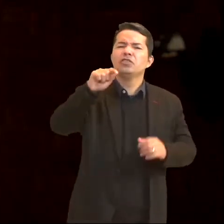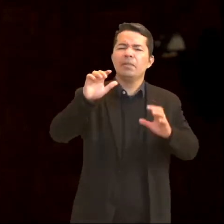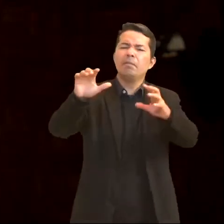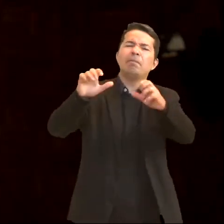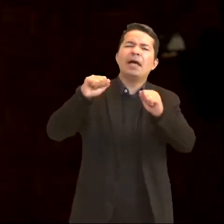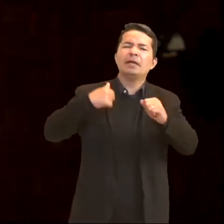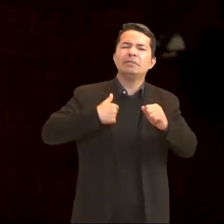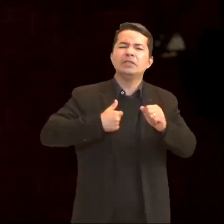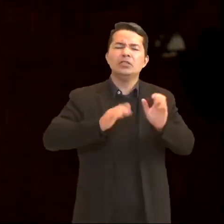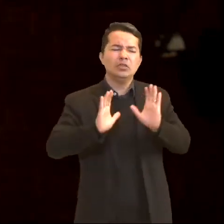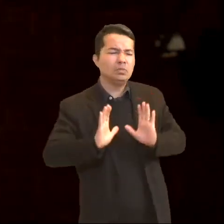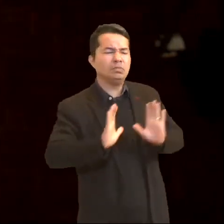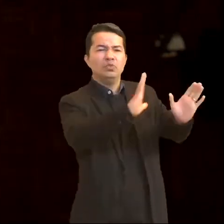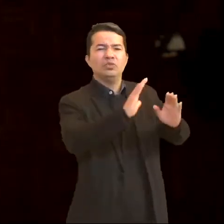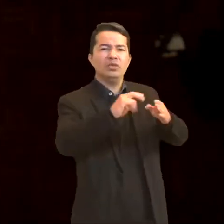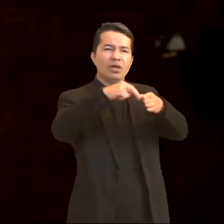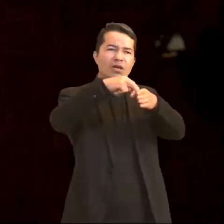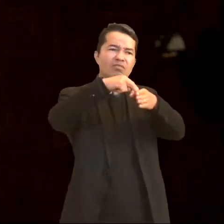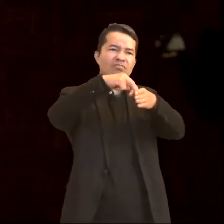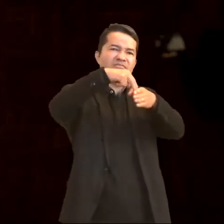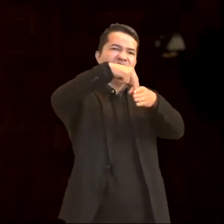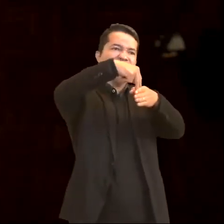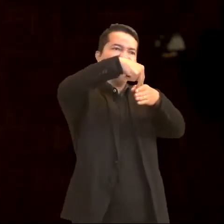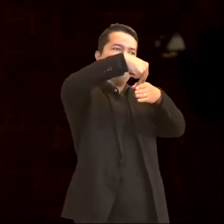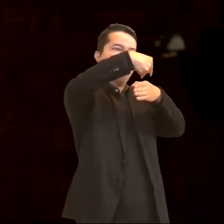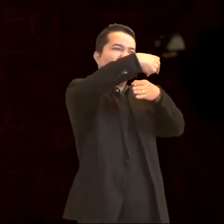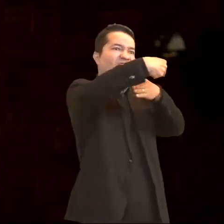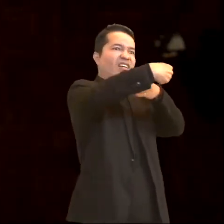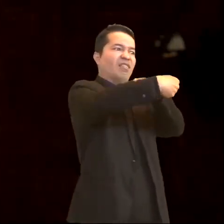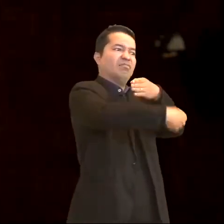mar. E eu fico pensando, quanta gente é assim.